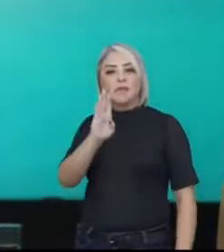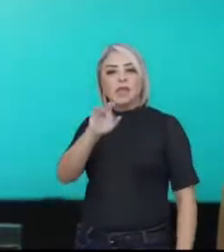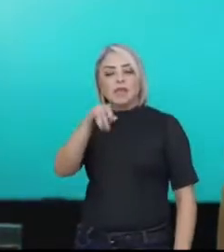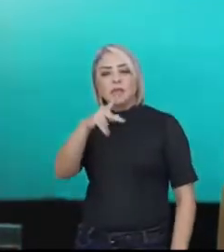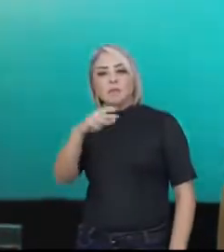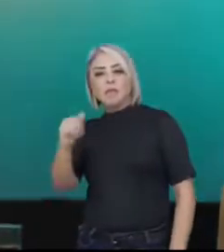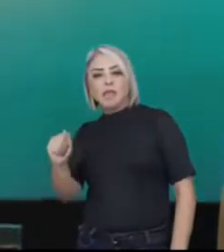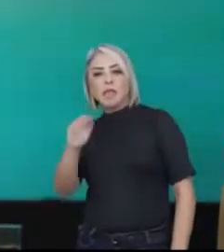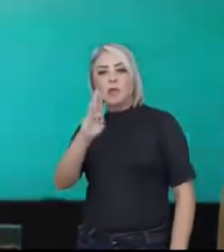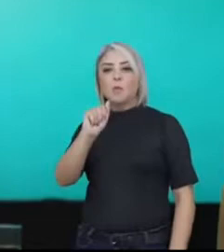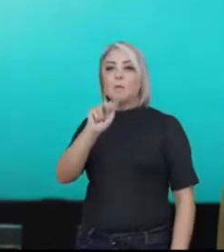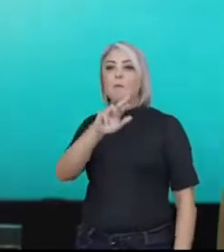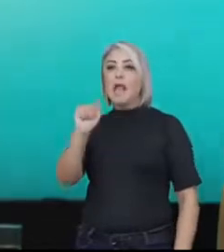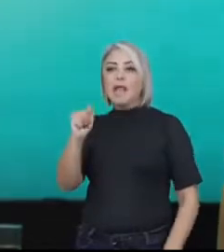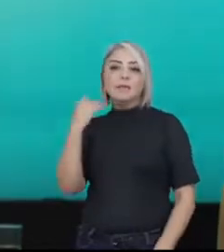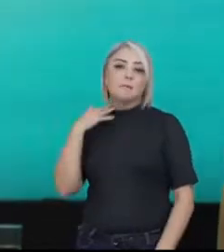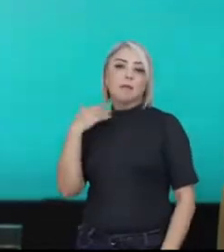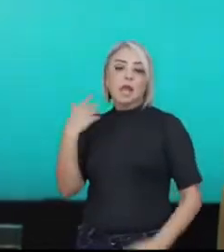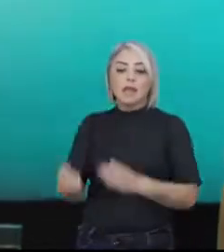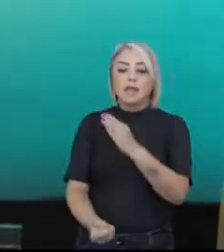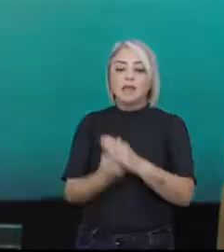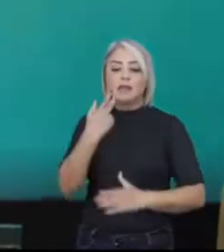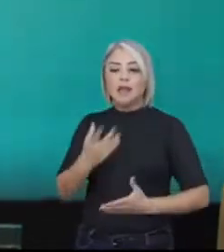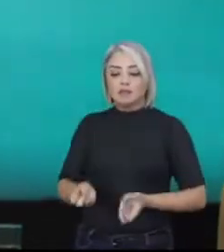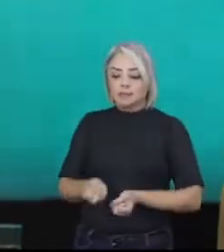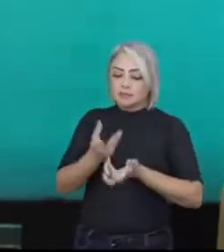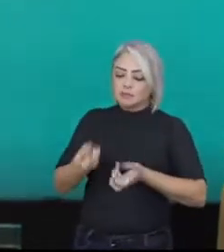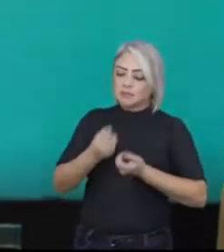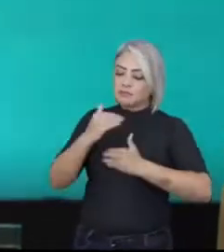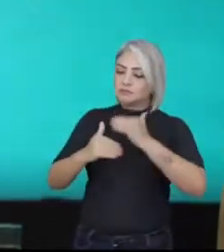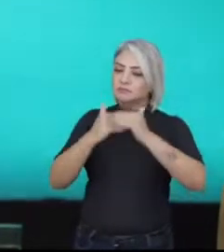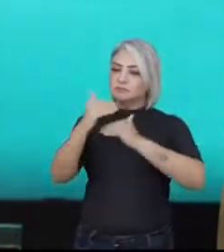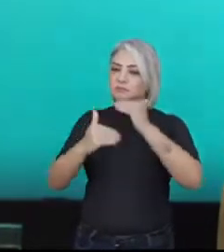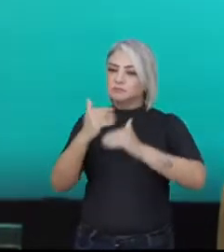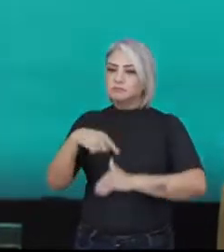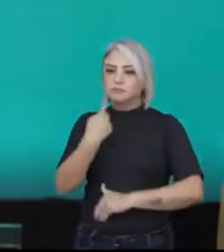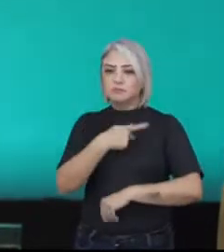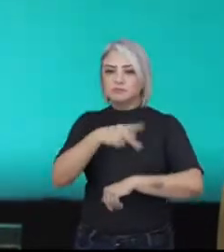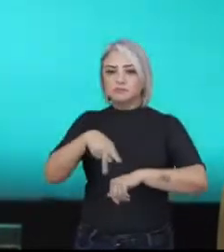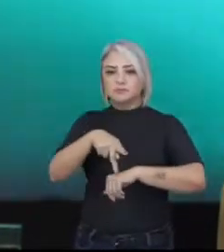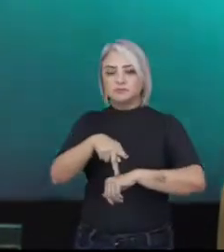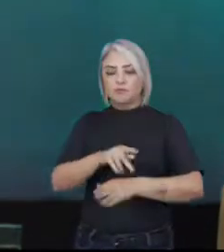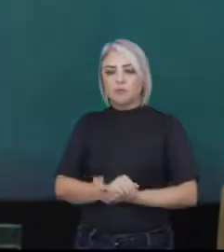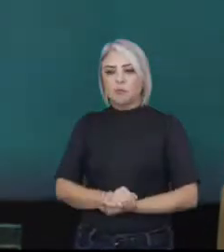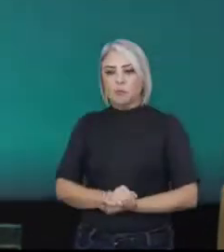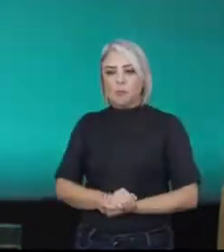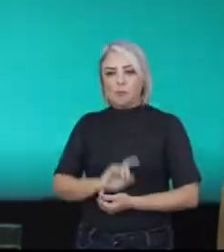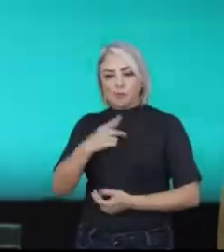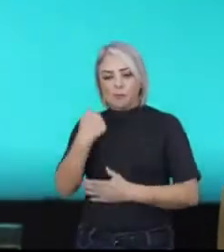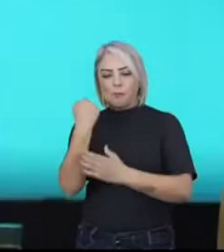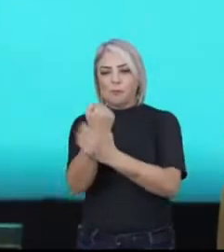foram criados para fomentar o desenvolvimento do nosso país, para